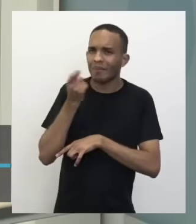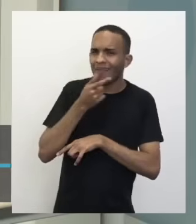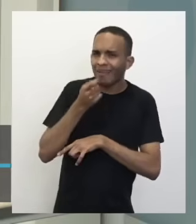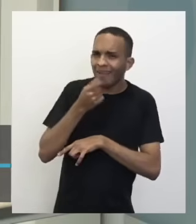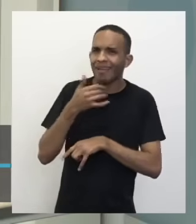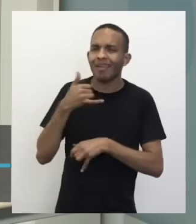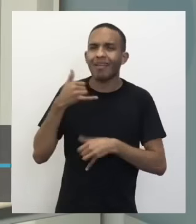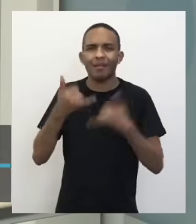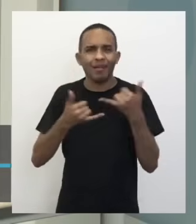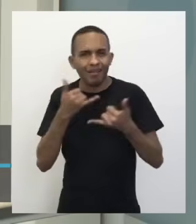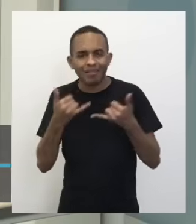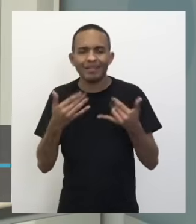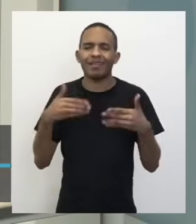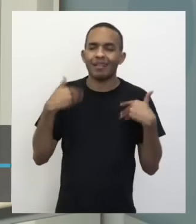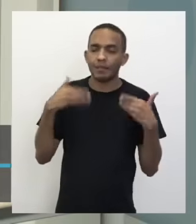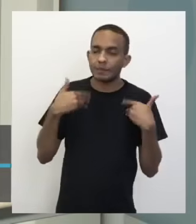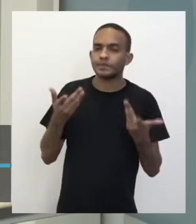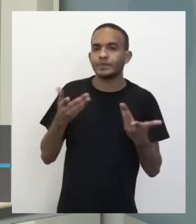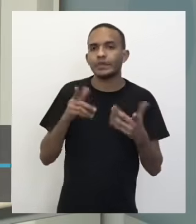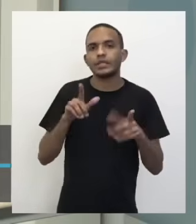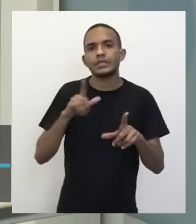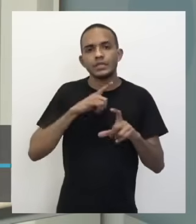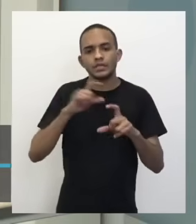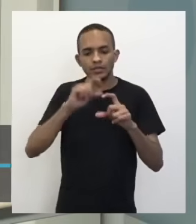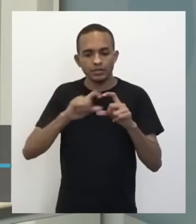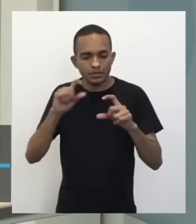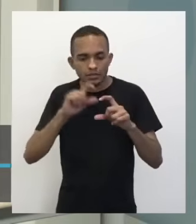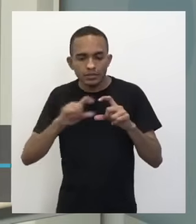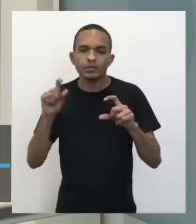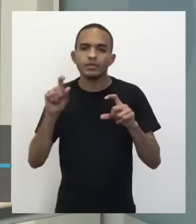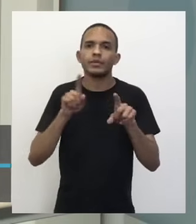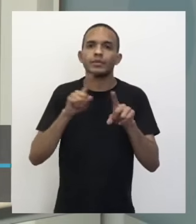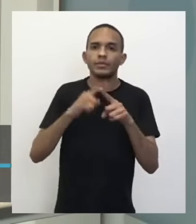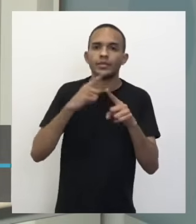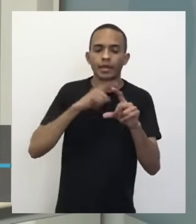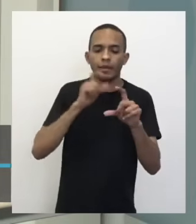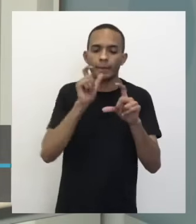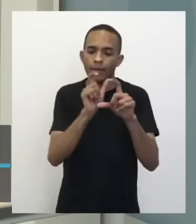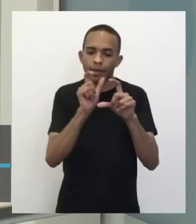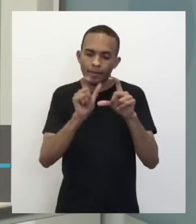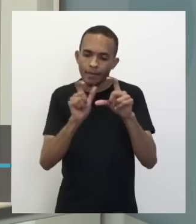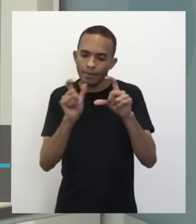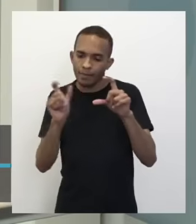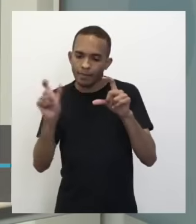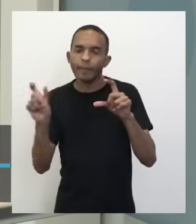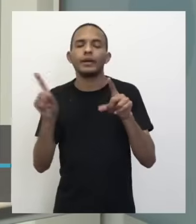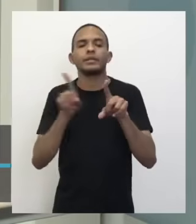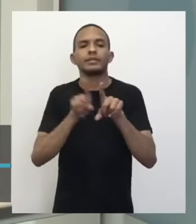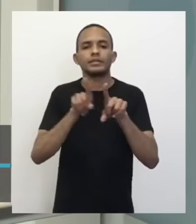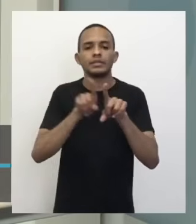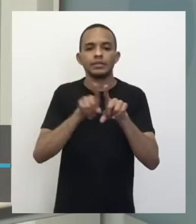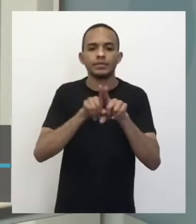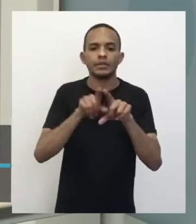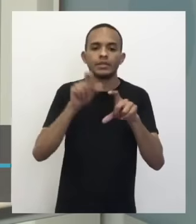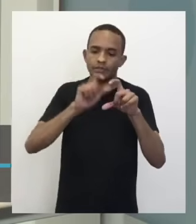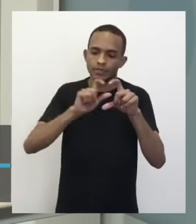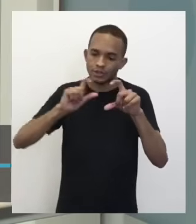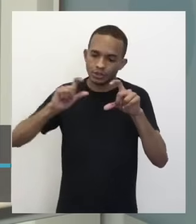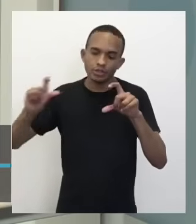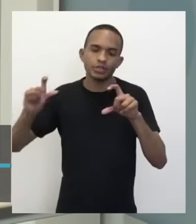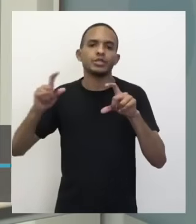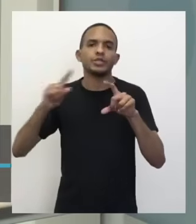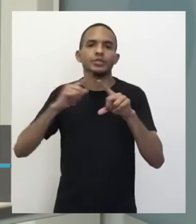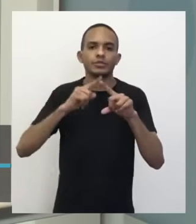entendi isso mesmo, na verdade. Aí tirinha, a Laura coloca tirinha, pois tem os quadrinhos, a Mariana coloca tirinha porque tem